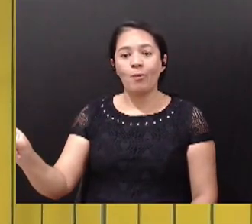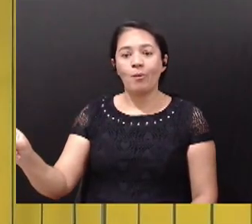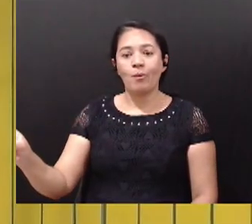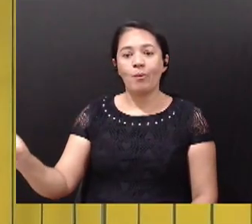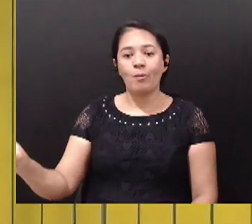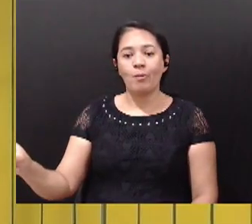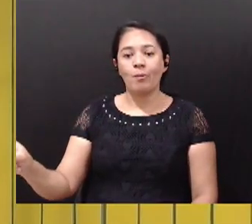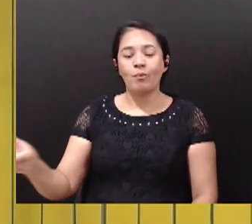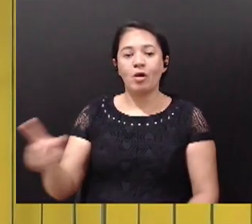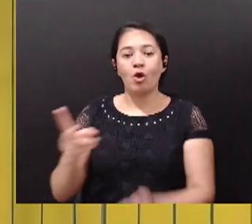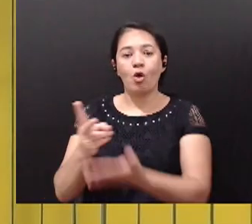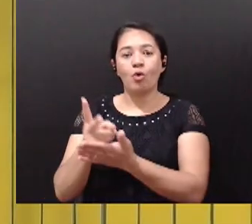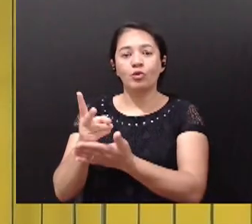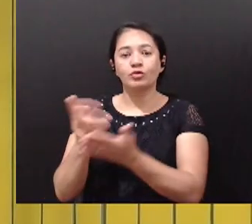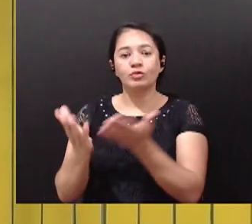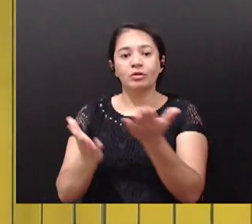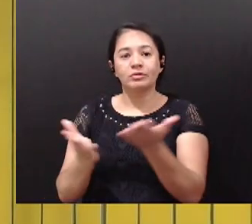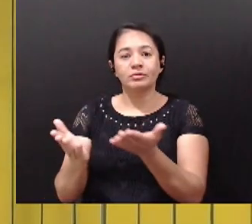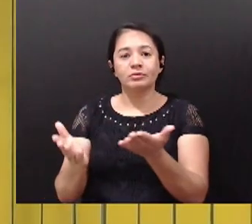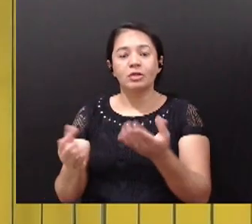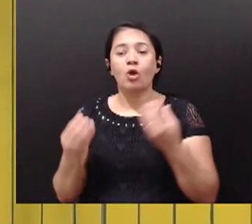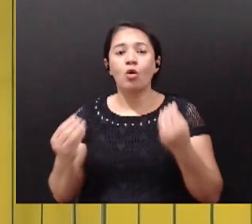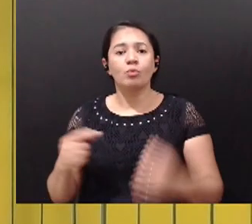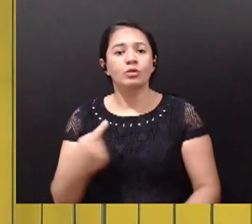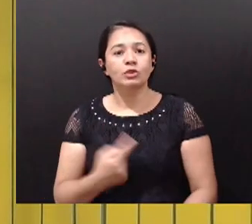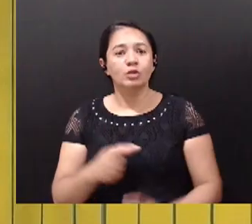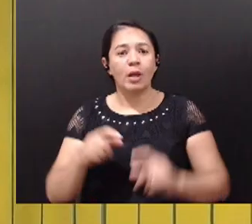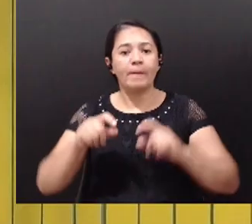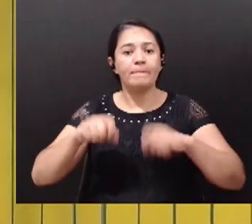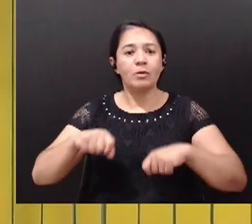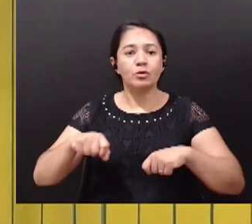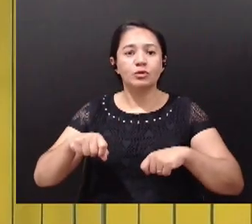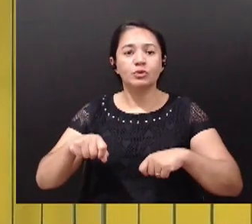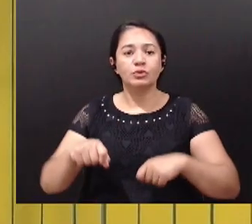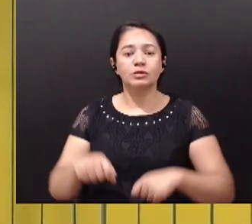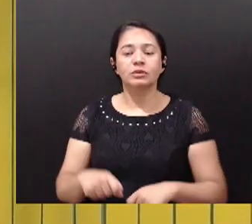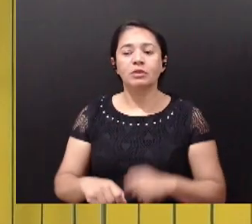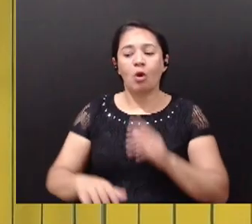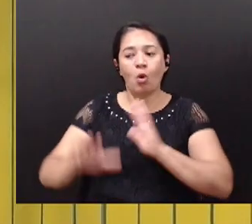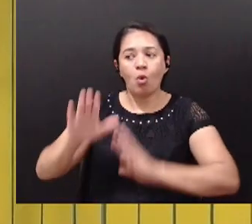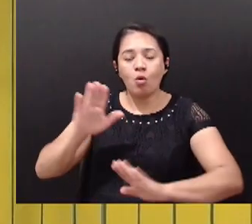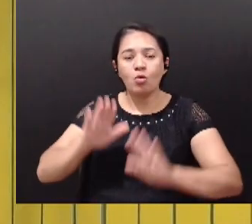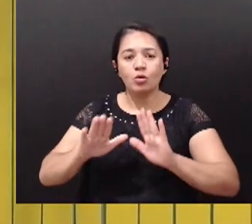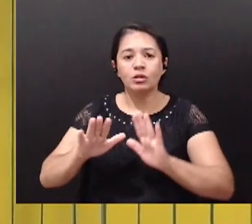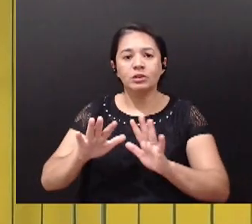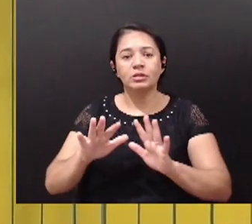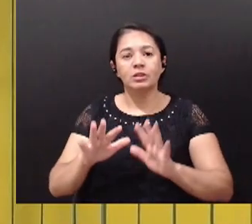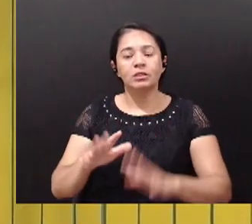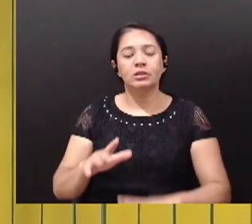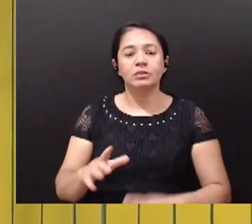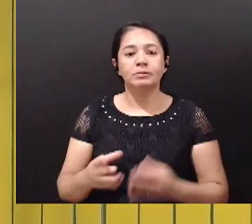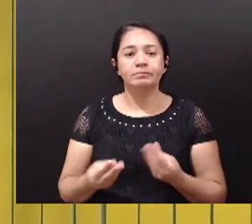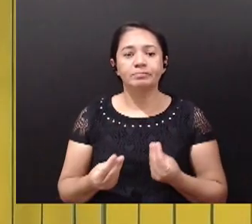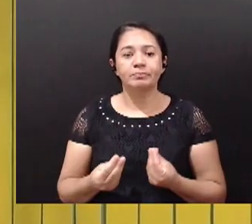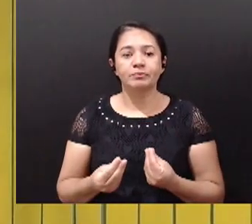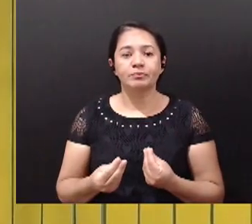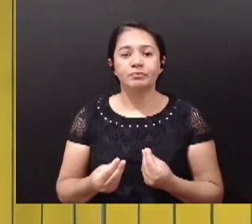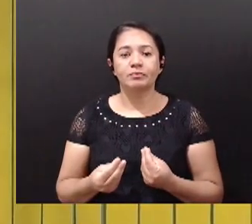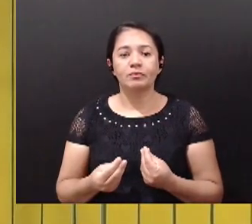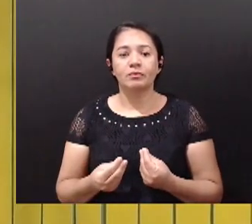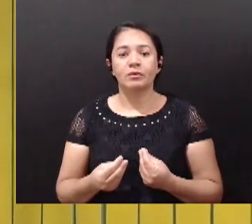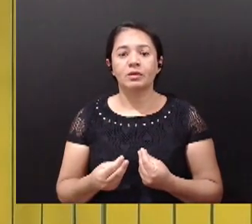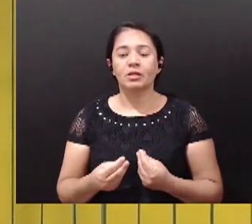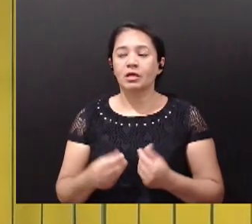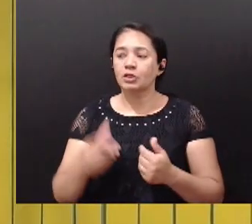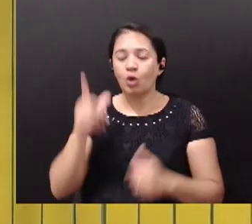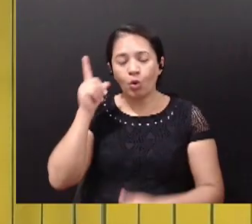desse tratamento. Como que a gente pode se resguardar para ter a positiva nessa